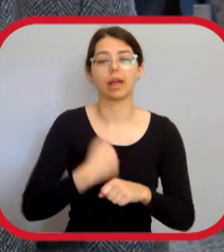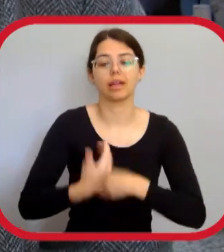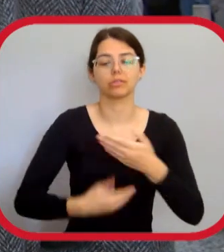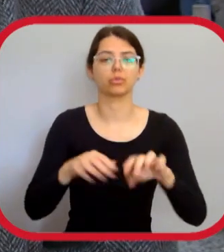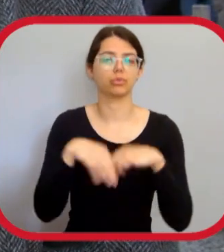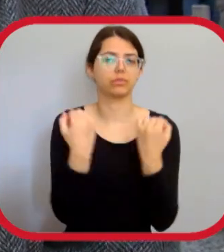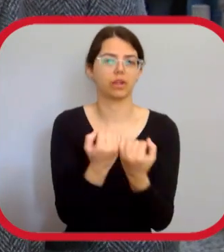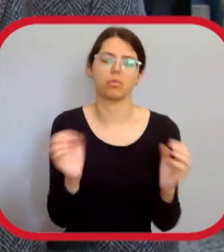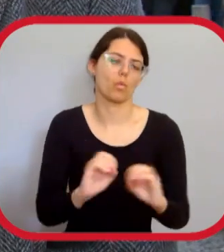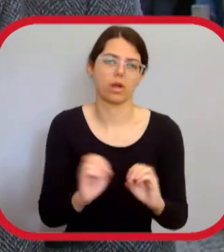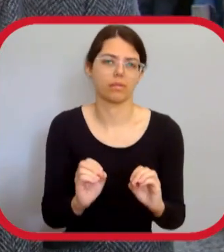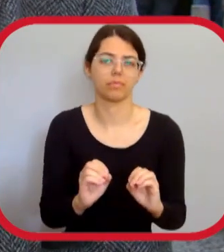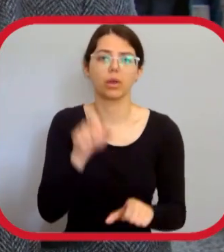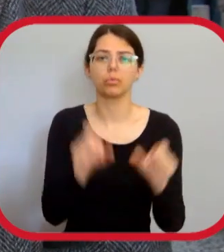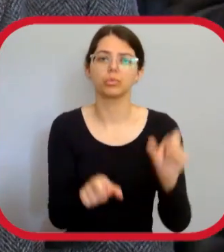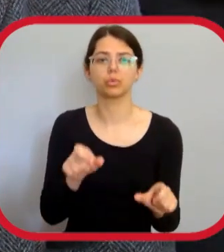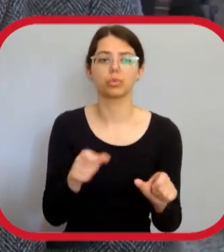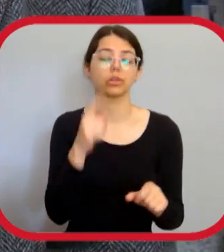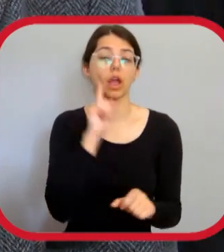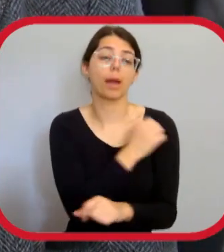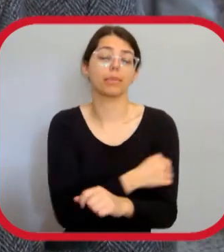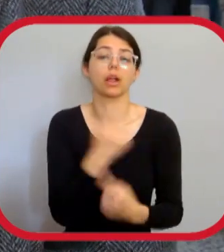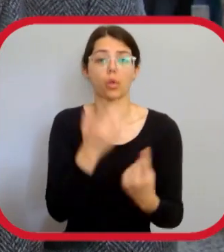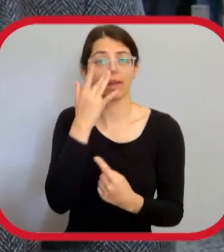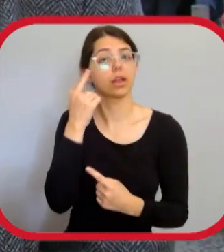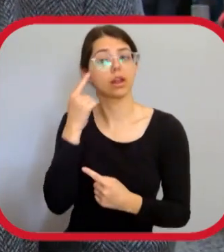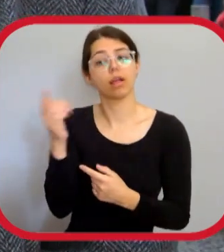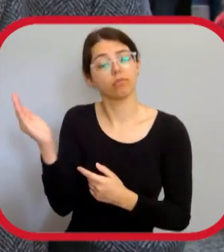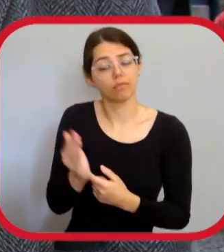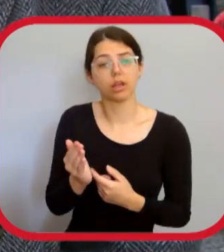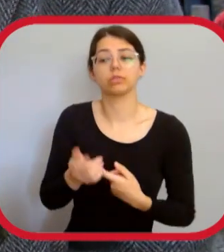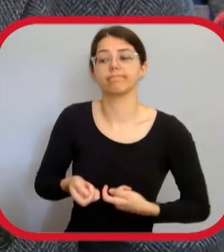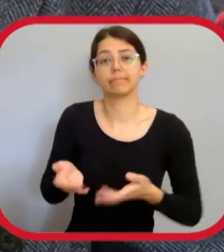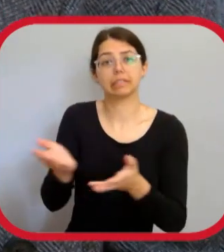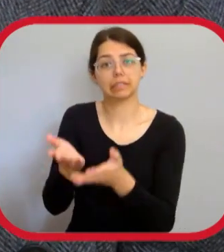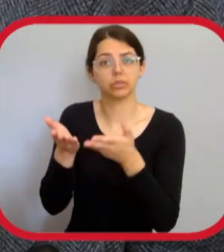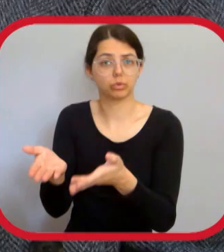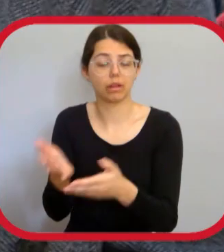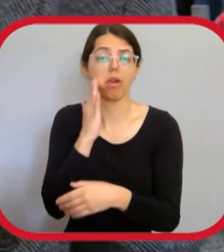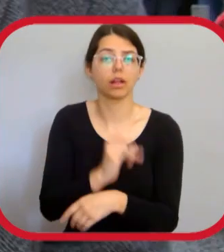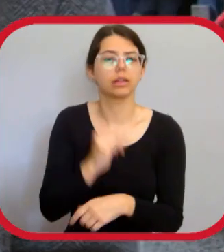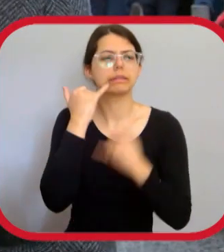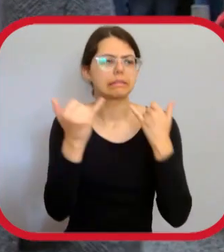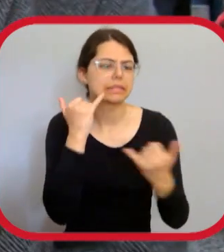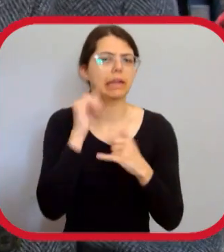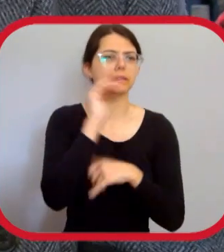acho que não há ação social, porque imagina, já tive pessoas, tentei ajudar algumas raparigas que vieram da Guiné, tiveram que desistir porque